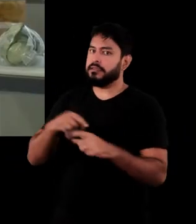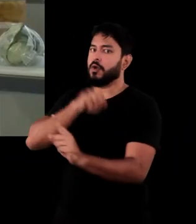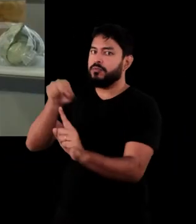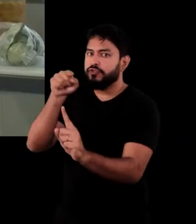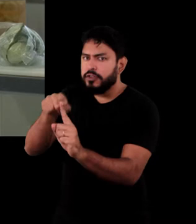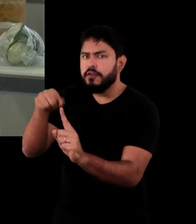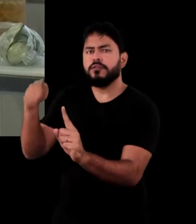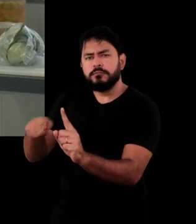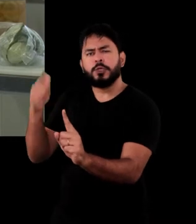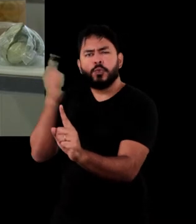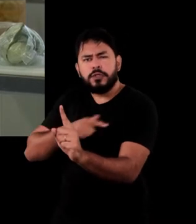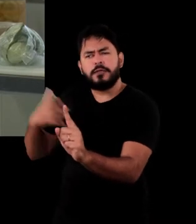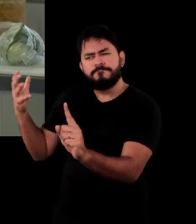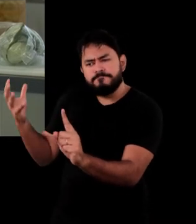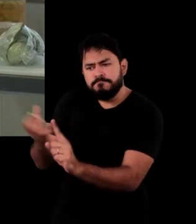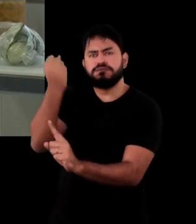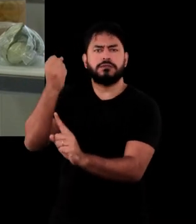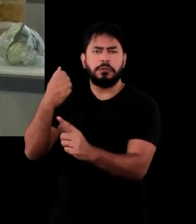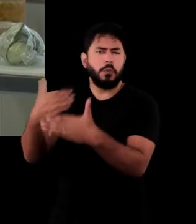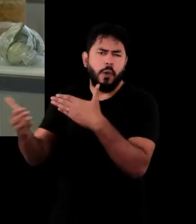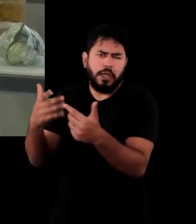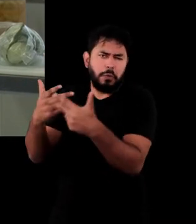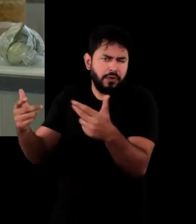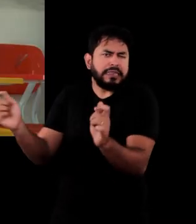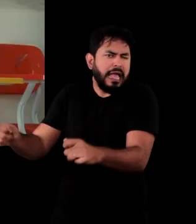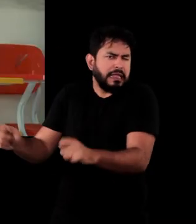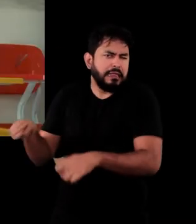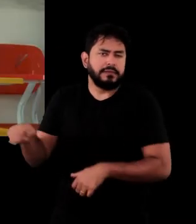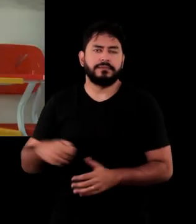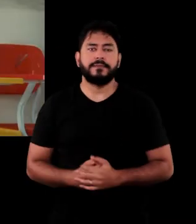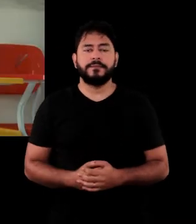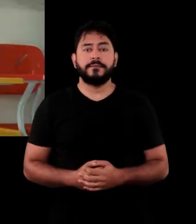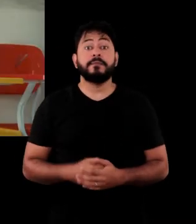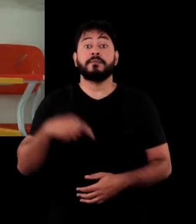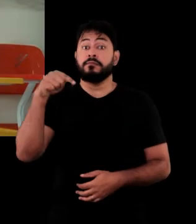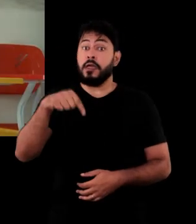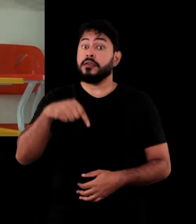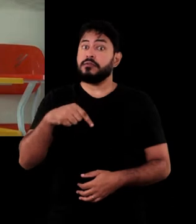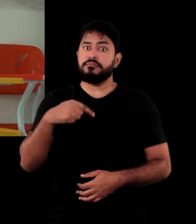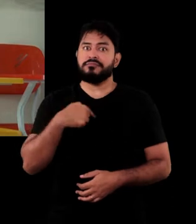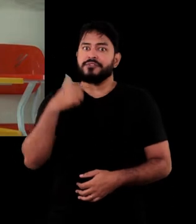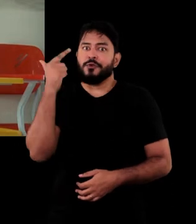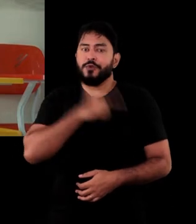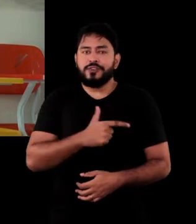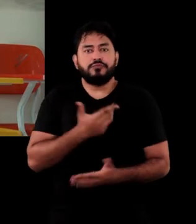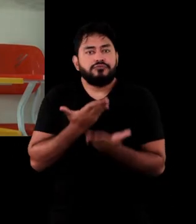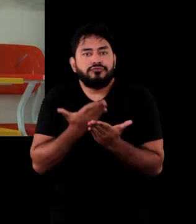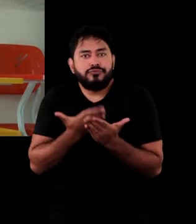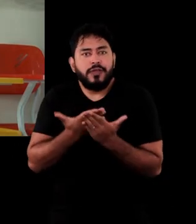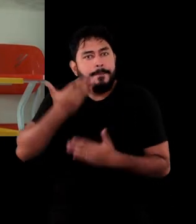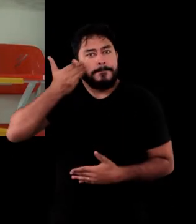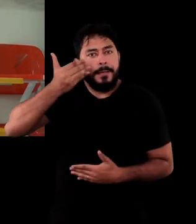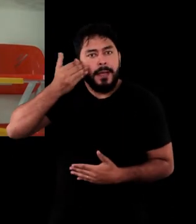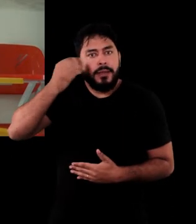que ir atrás para realizar, independente de qualquer coisa. E aqui eu consigo estudar, eu vou ter, quando eu me formar, eu